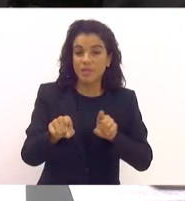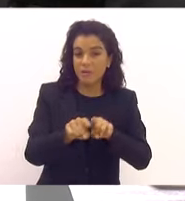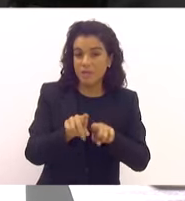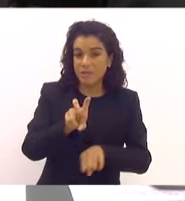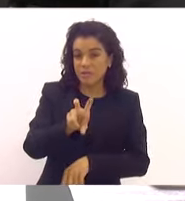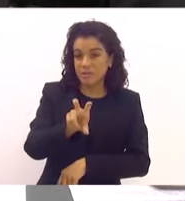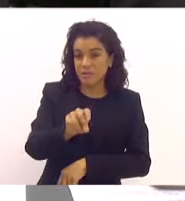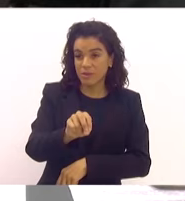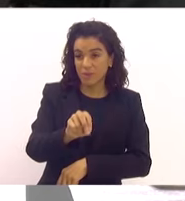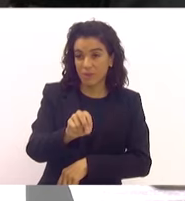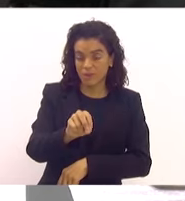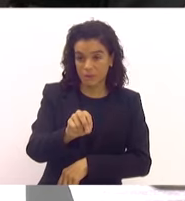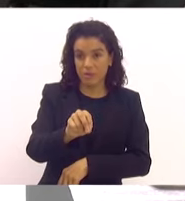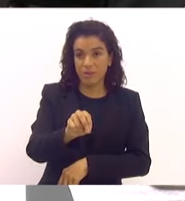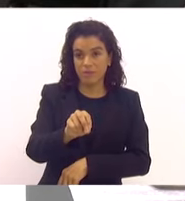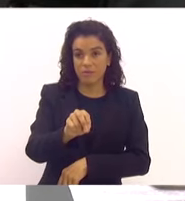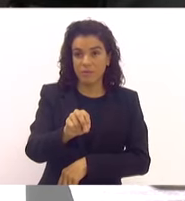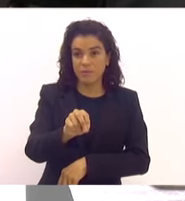50,